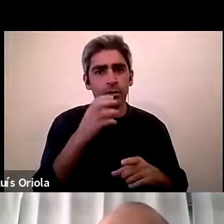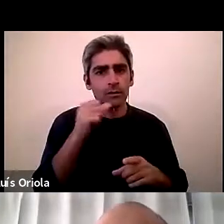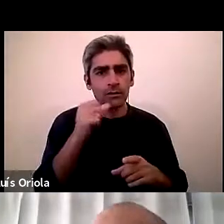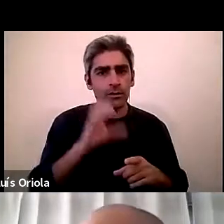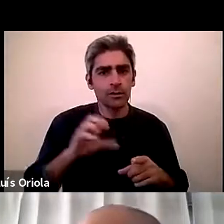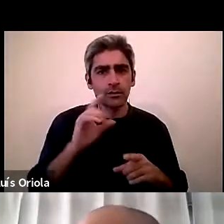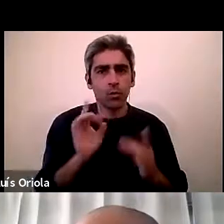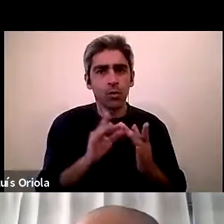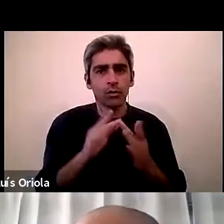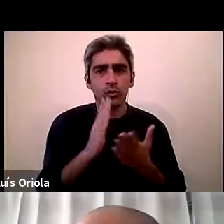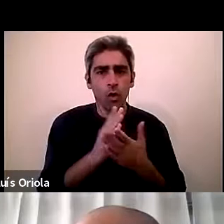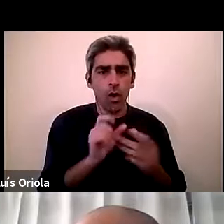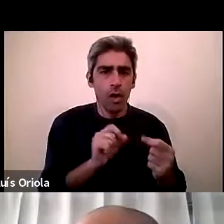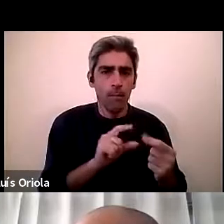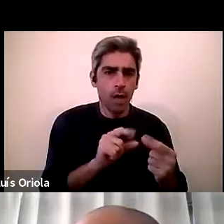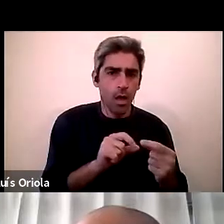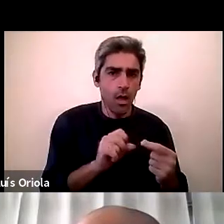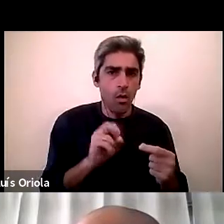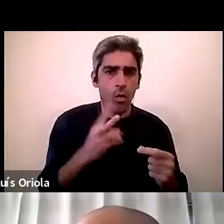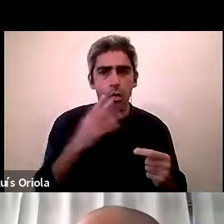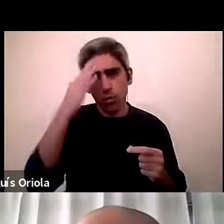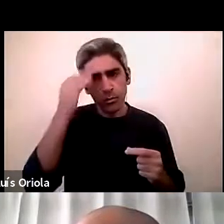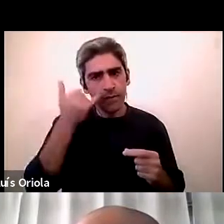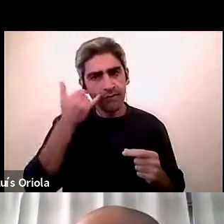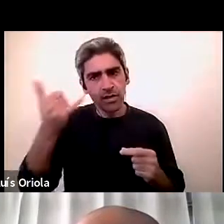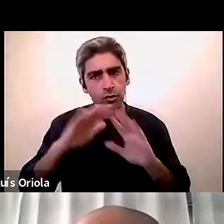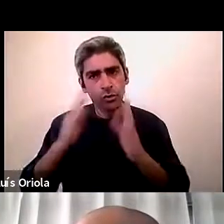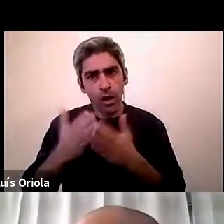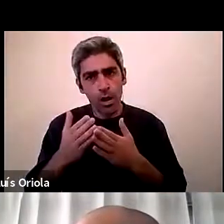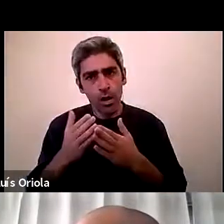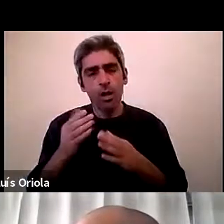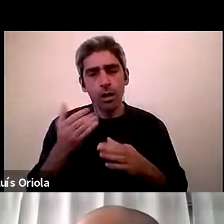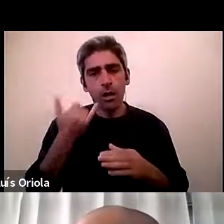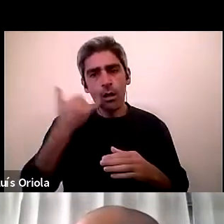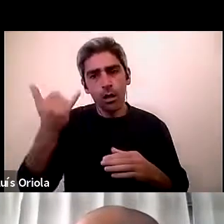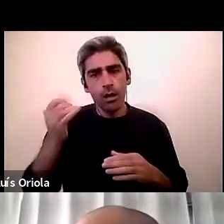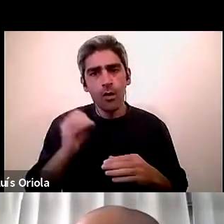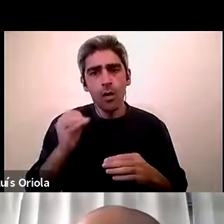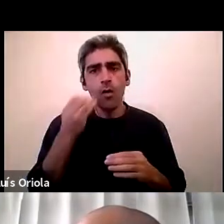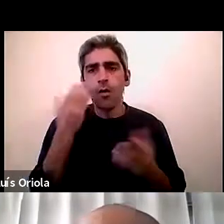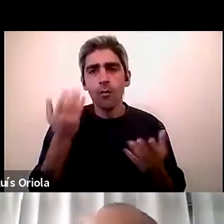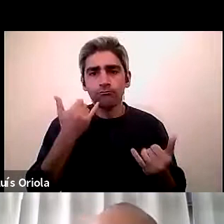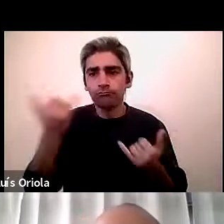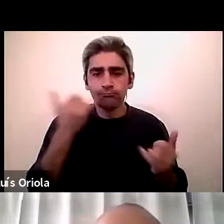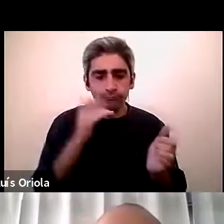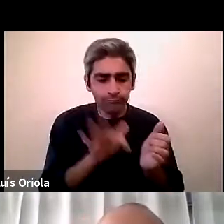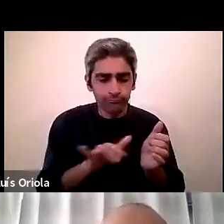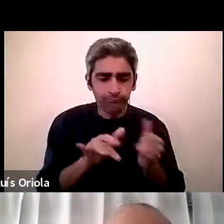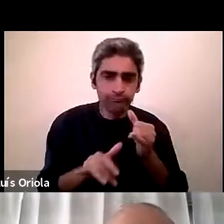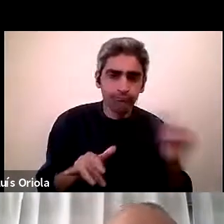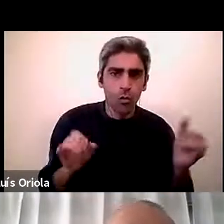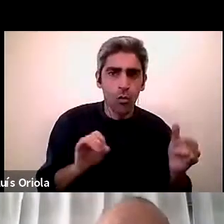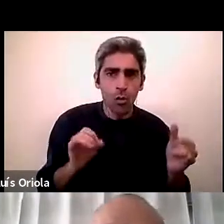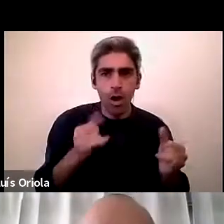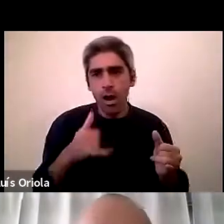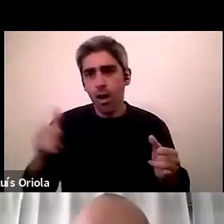só tinham um contacto ou de e-mail ou do número fixo geral, e já não havia ninguém da telefonia para passar a chamada, coisas tão simples como